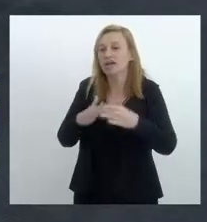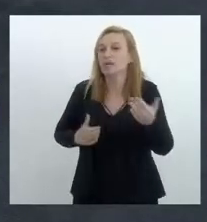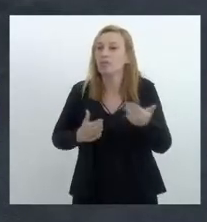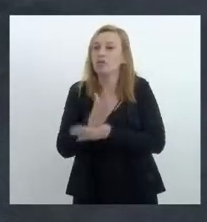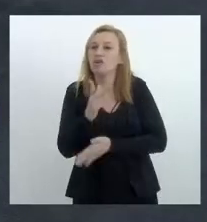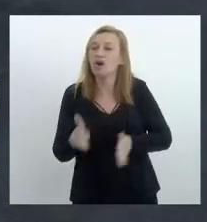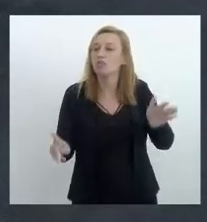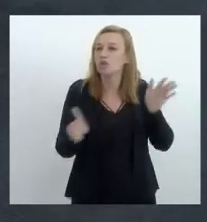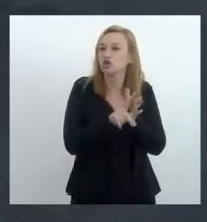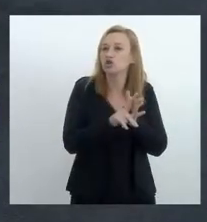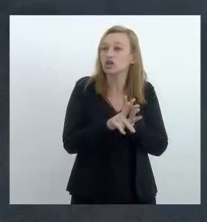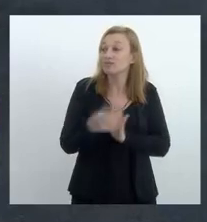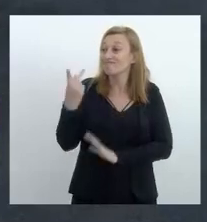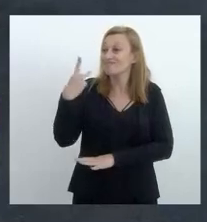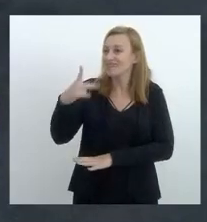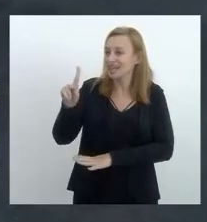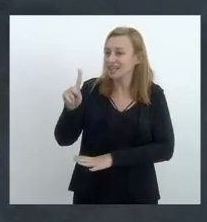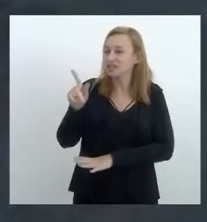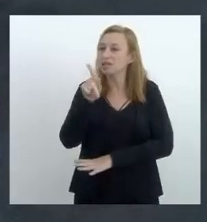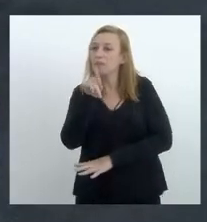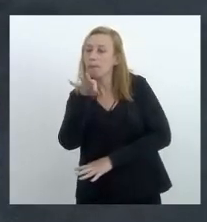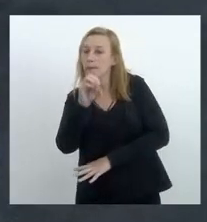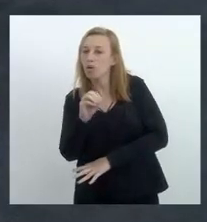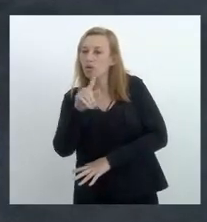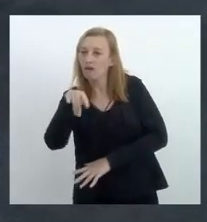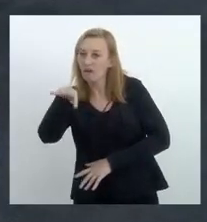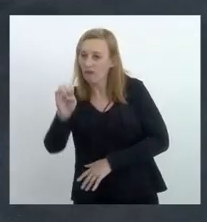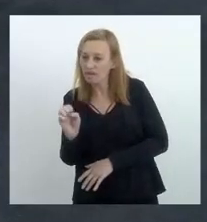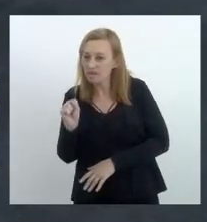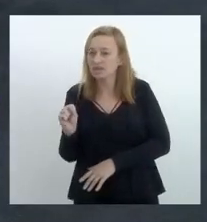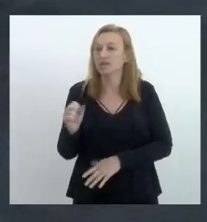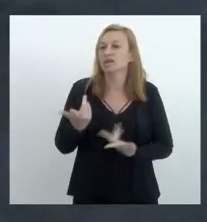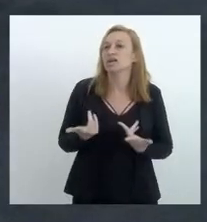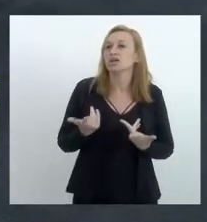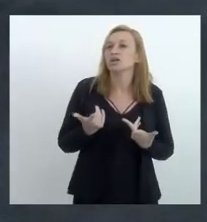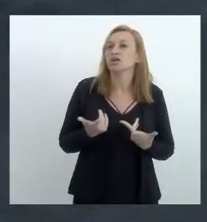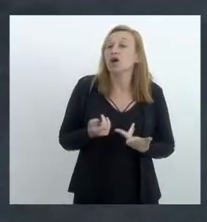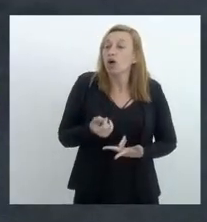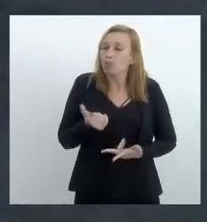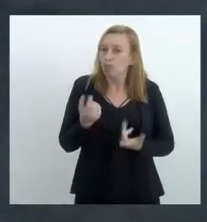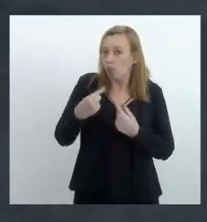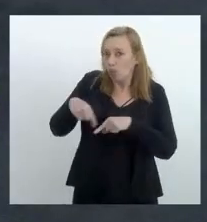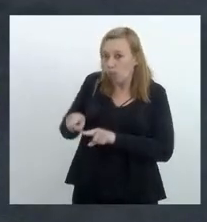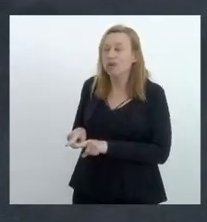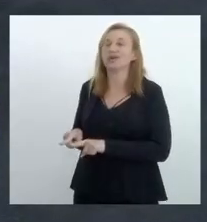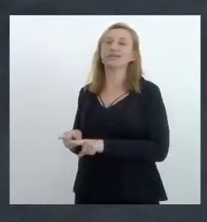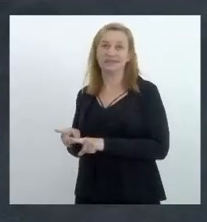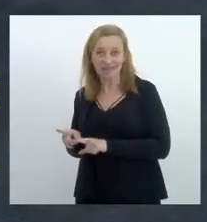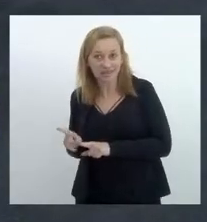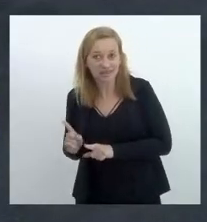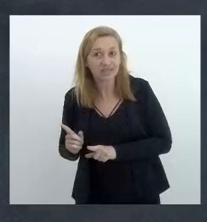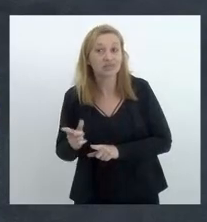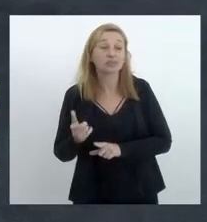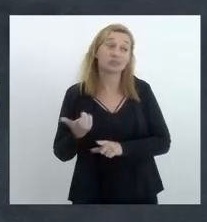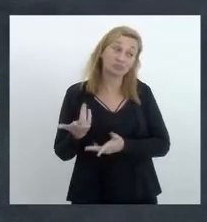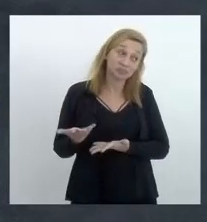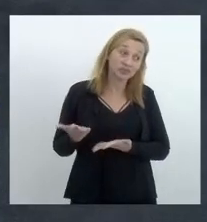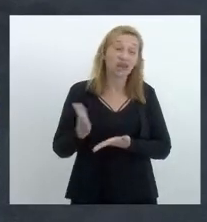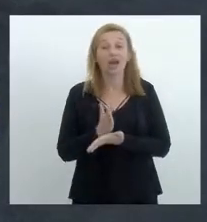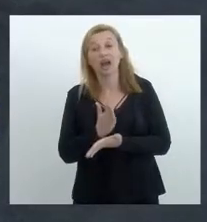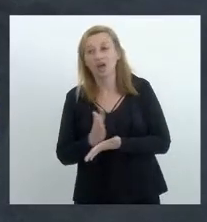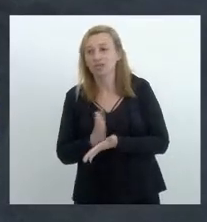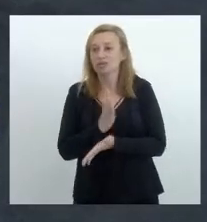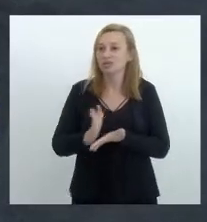projeto dele, de Paulo Guedes. E seja, é um pouco contraditório que a gente tome essa postura. Muitos